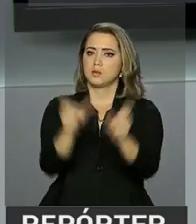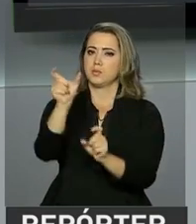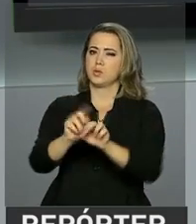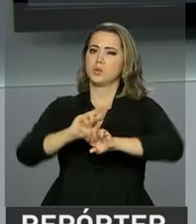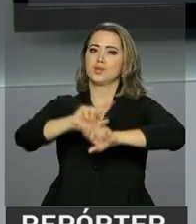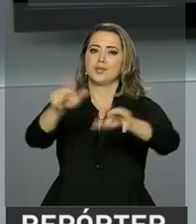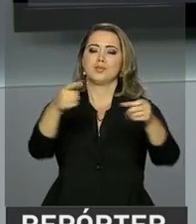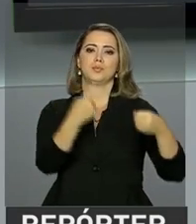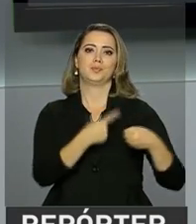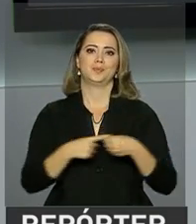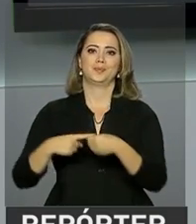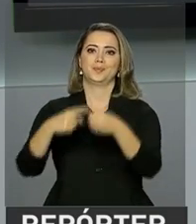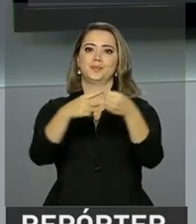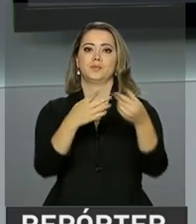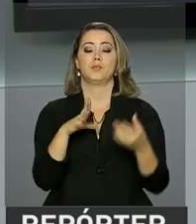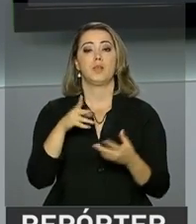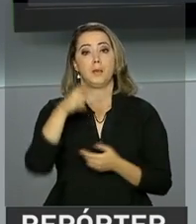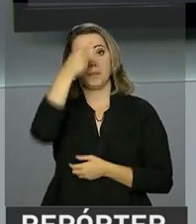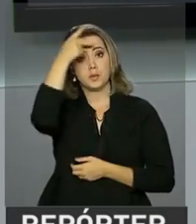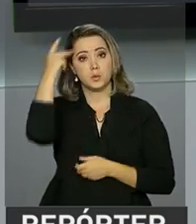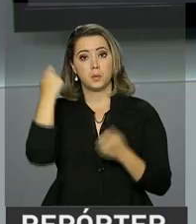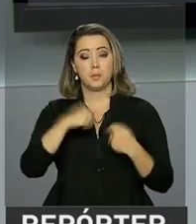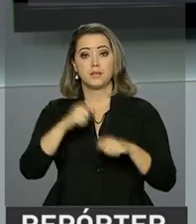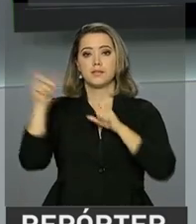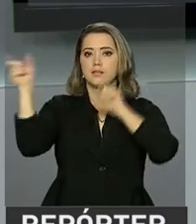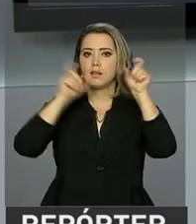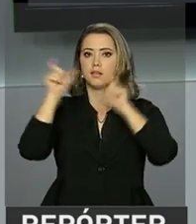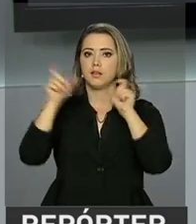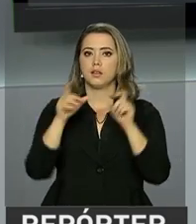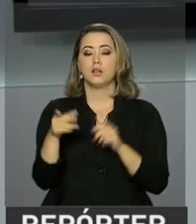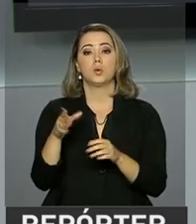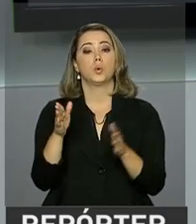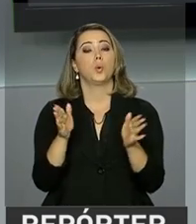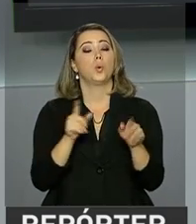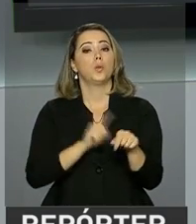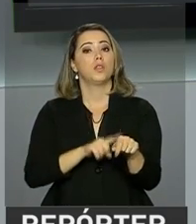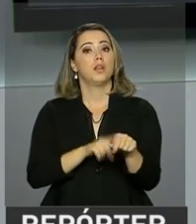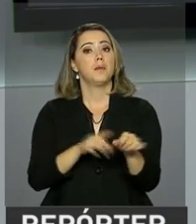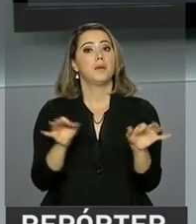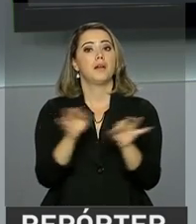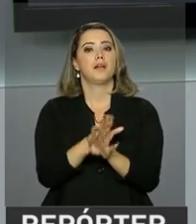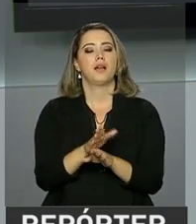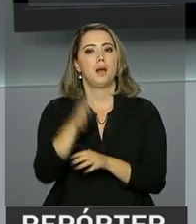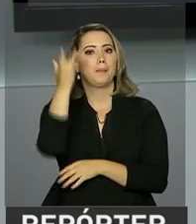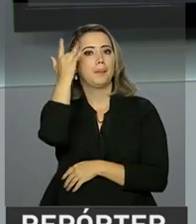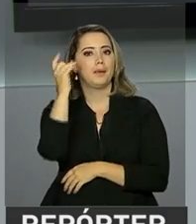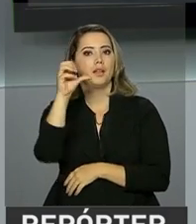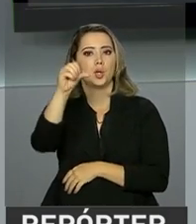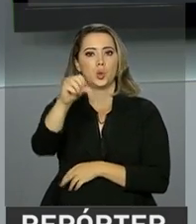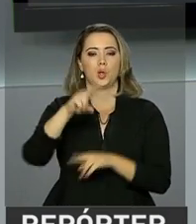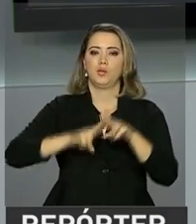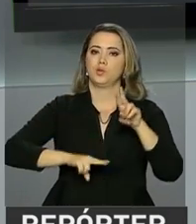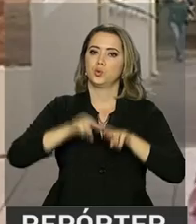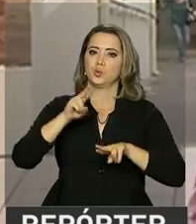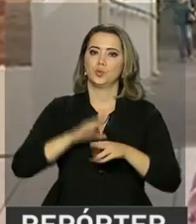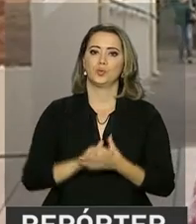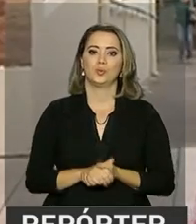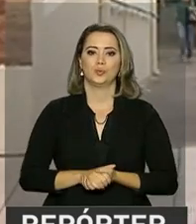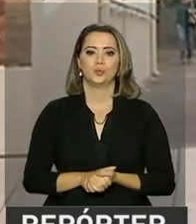vários Estados quem for se vacinar deve ficar atento o prazo termina amanhã 9 de